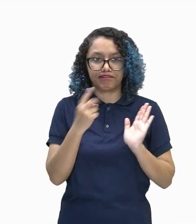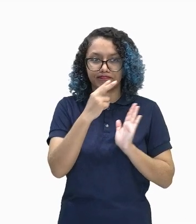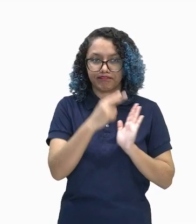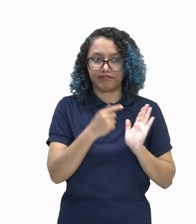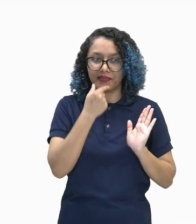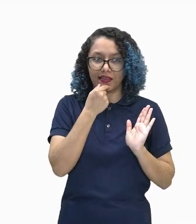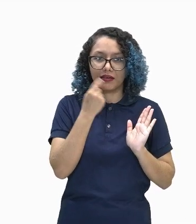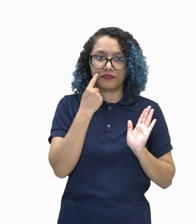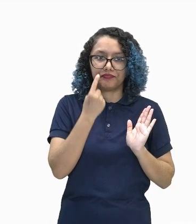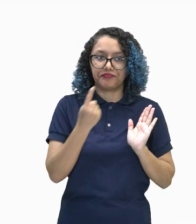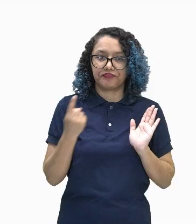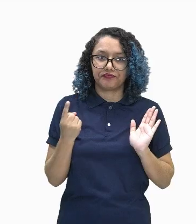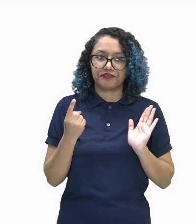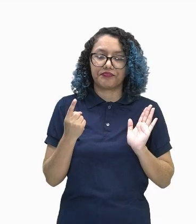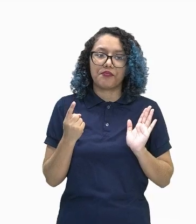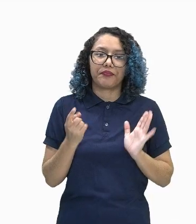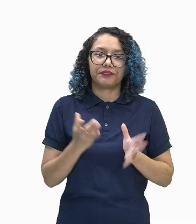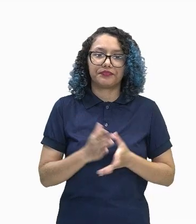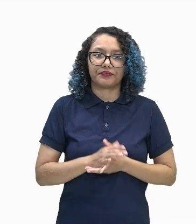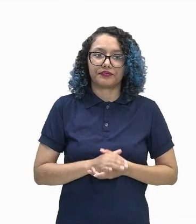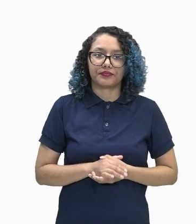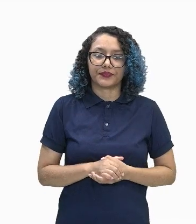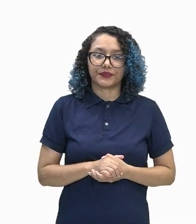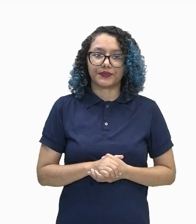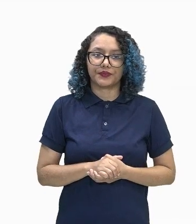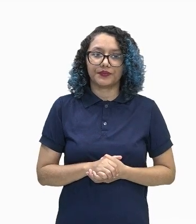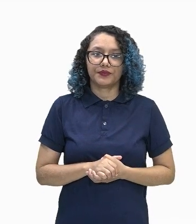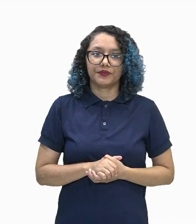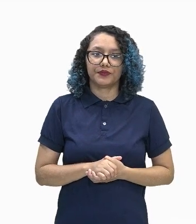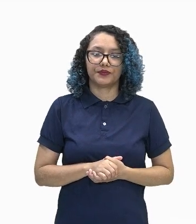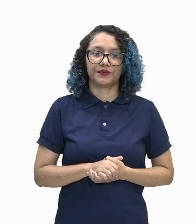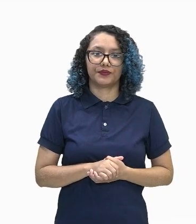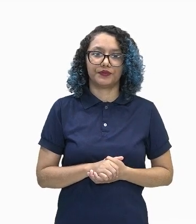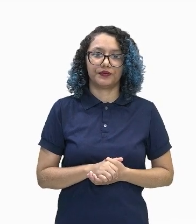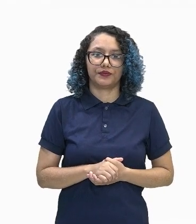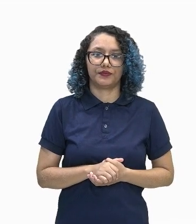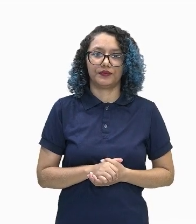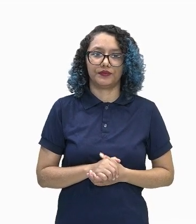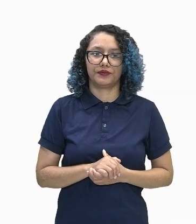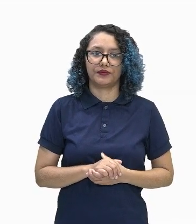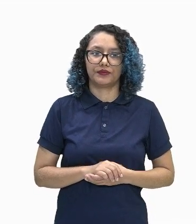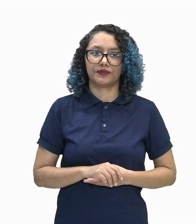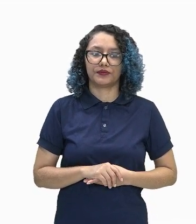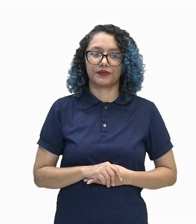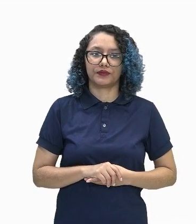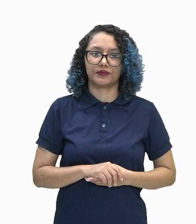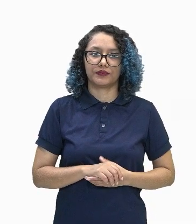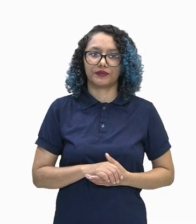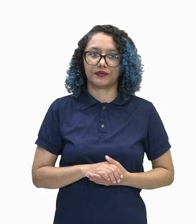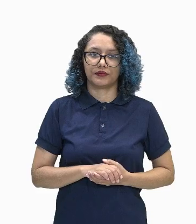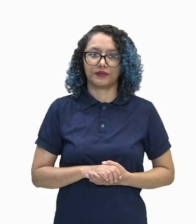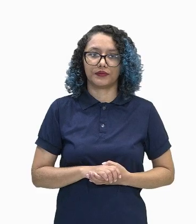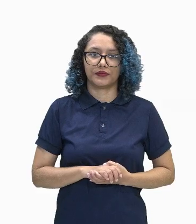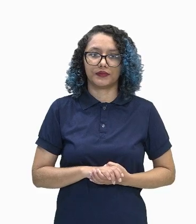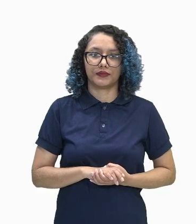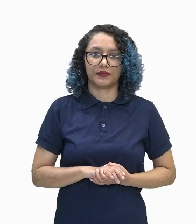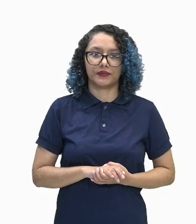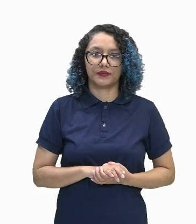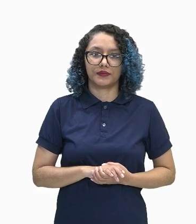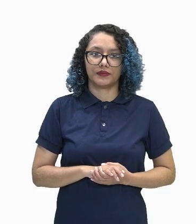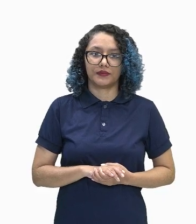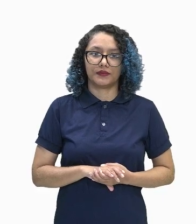emotional response, often used in advertising. Pull out the reader's heartstrings, use